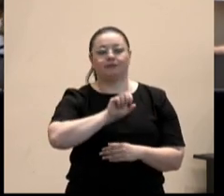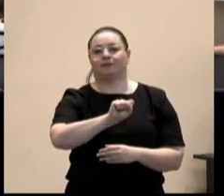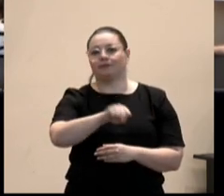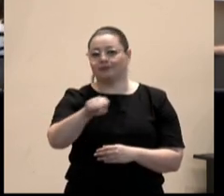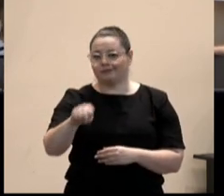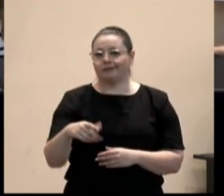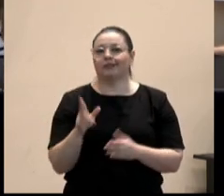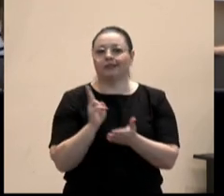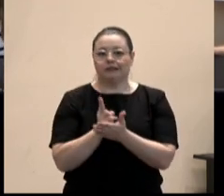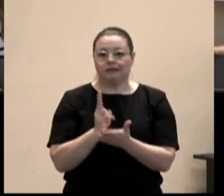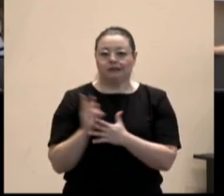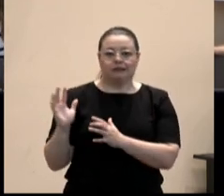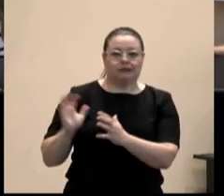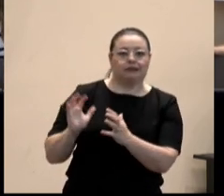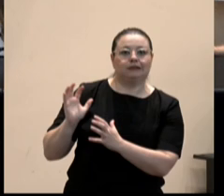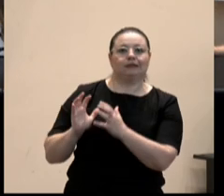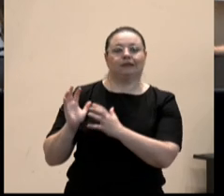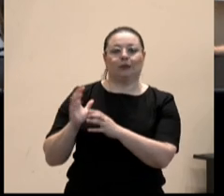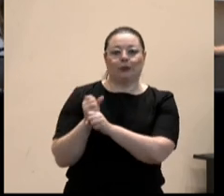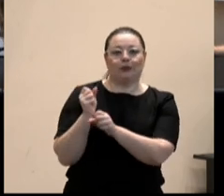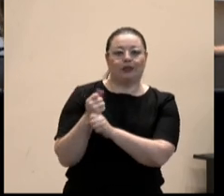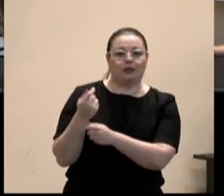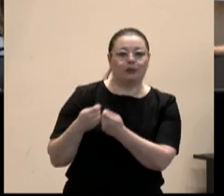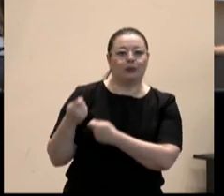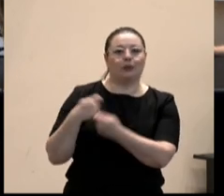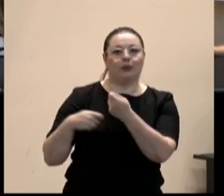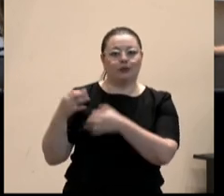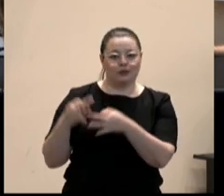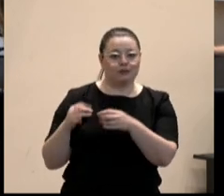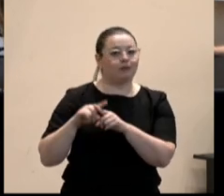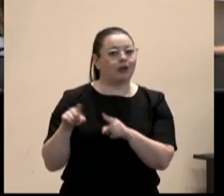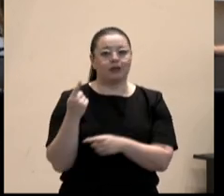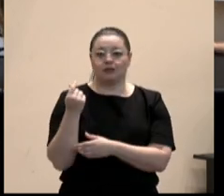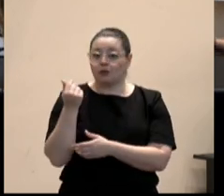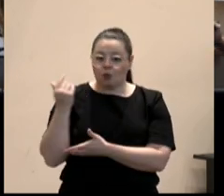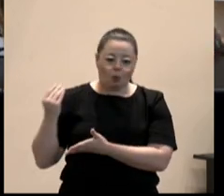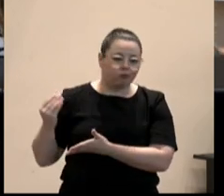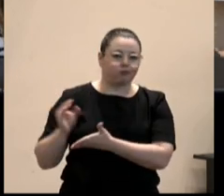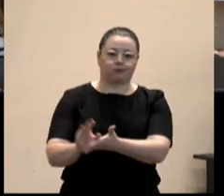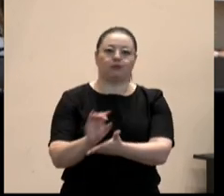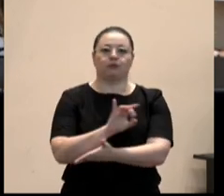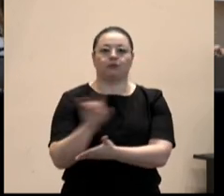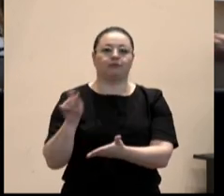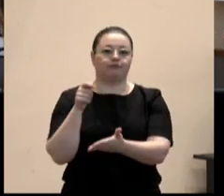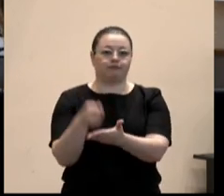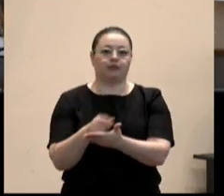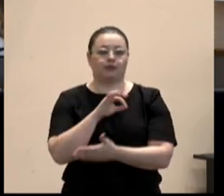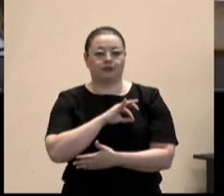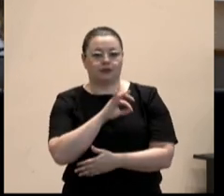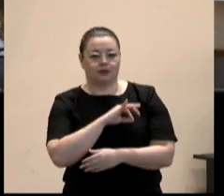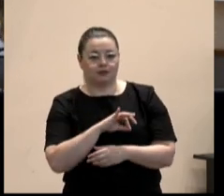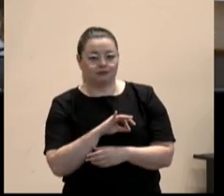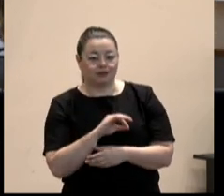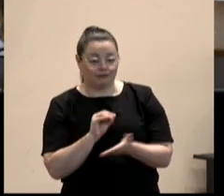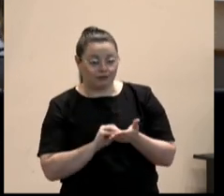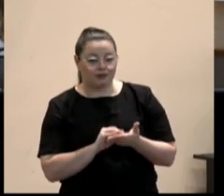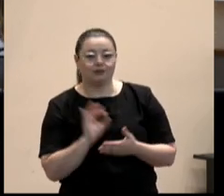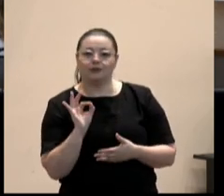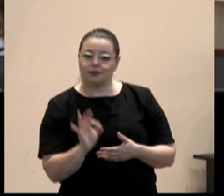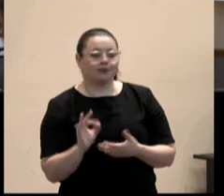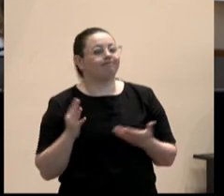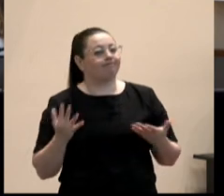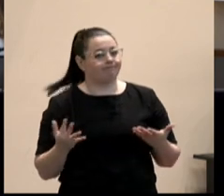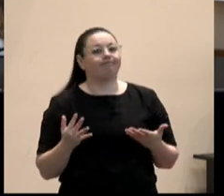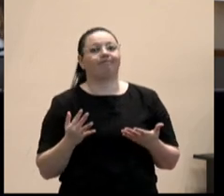de jurídico que eu acompanho, mas utilizam. Isso quer dizer que também não é suficiente. Né? Também